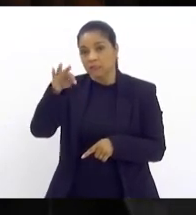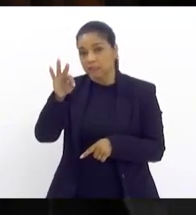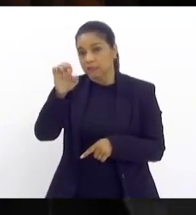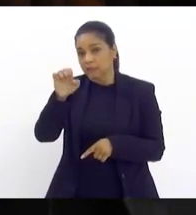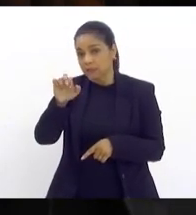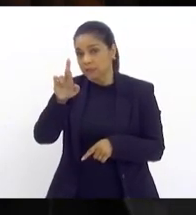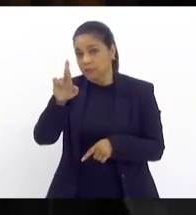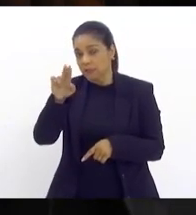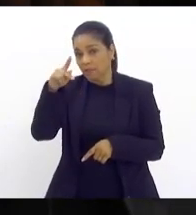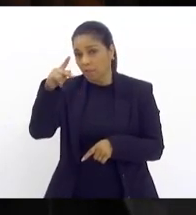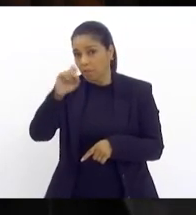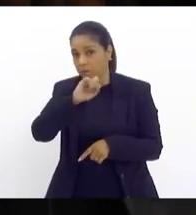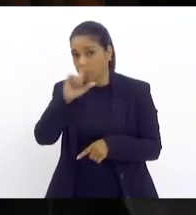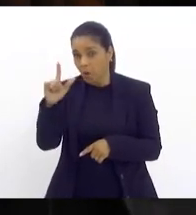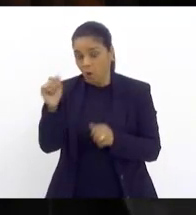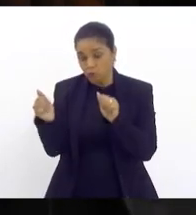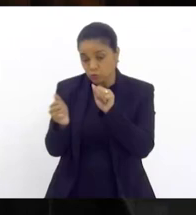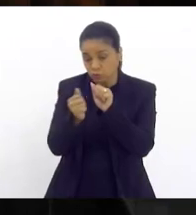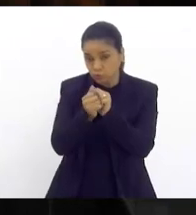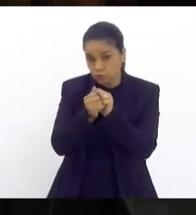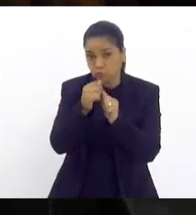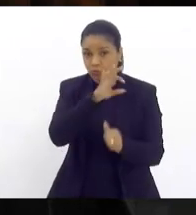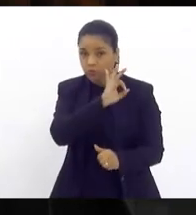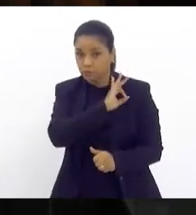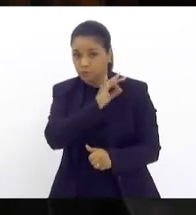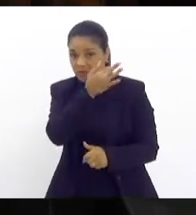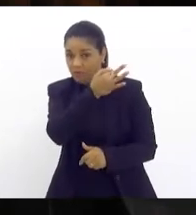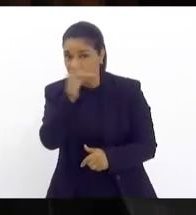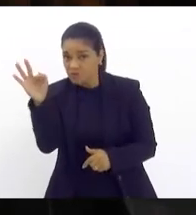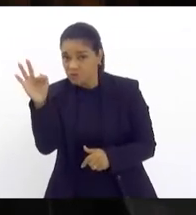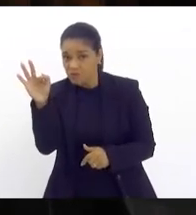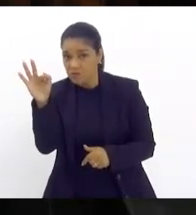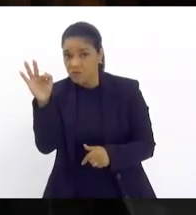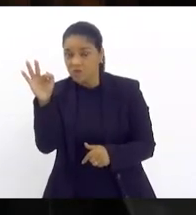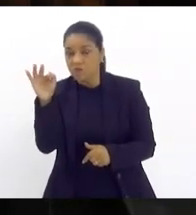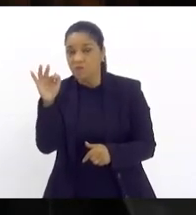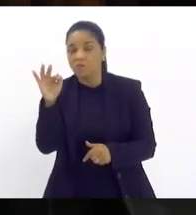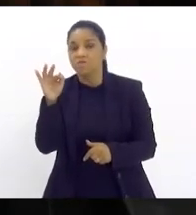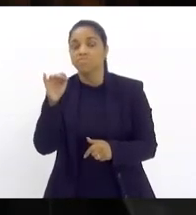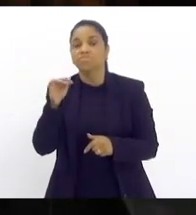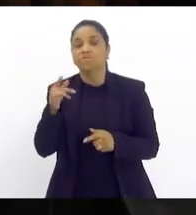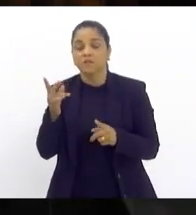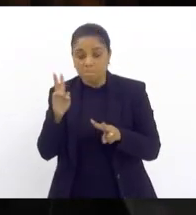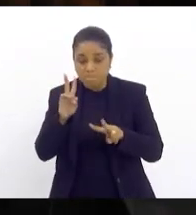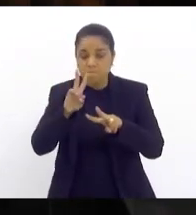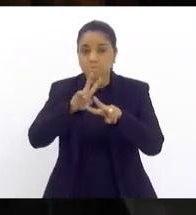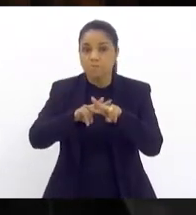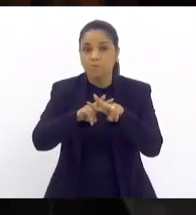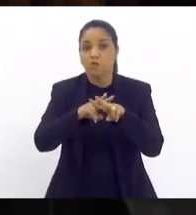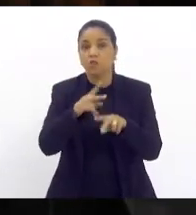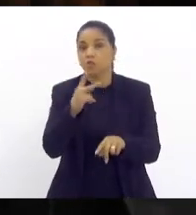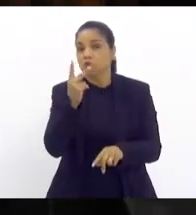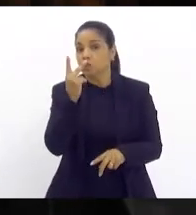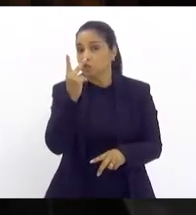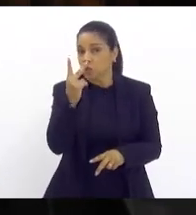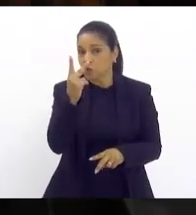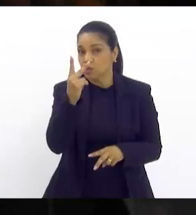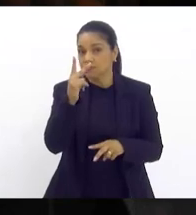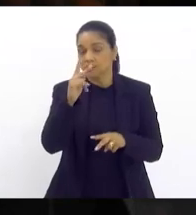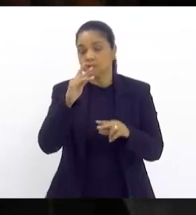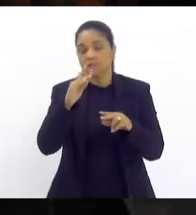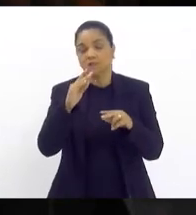federal promoveu duas apreensões de estudantes que estavam